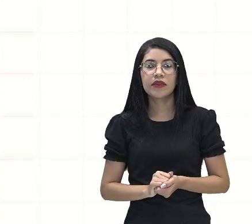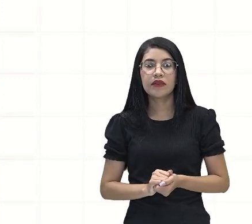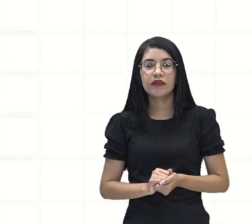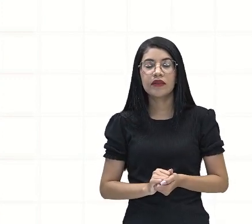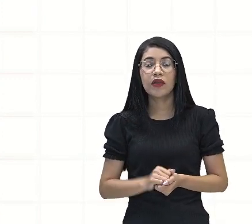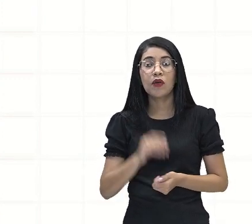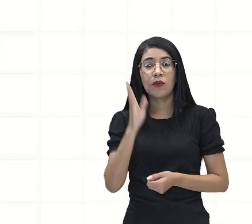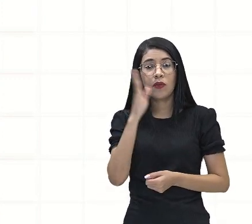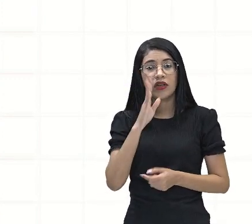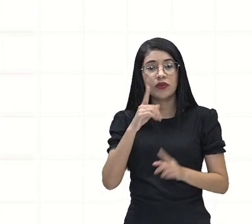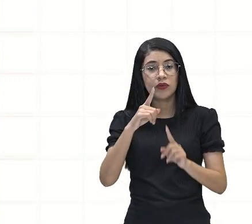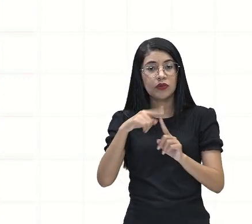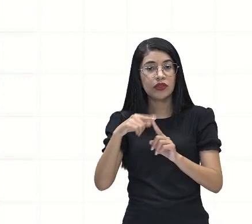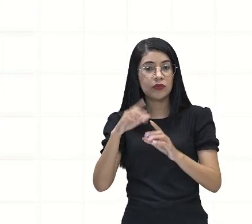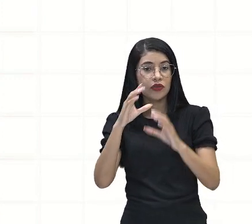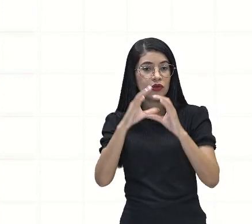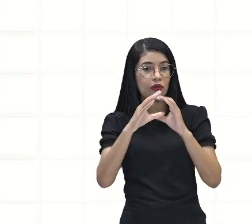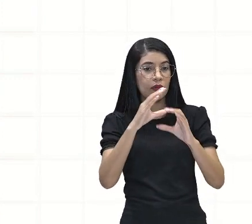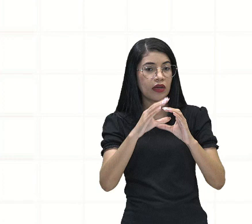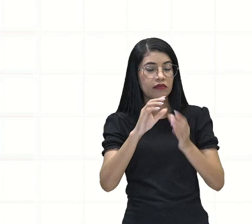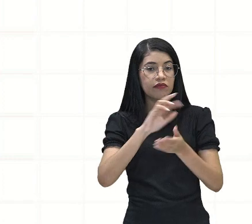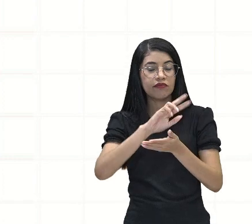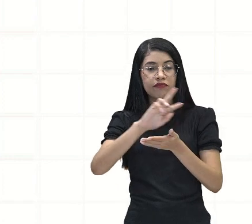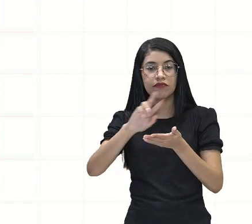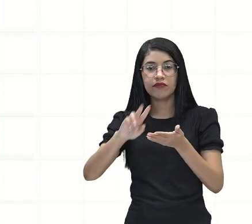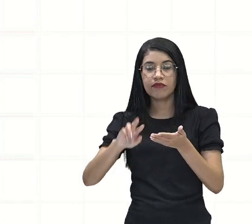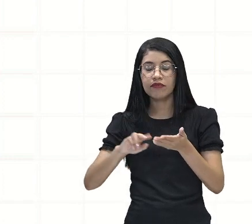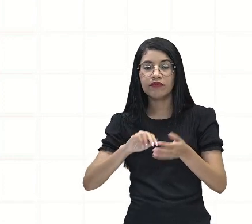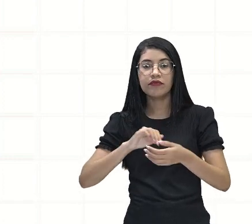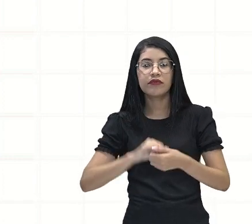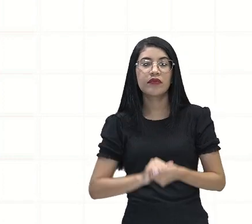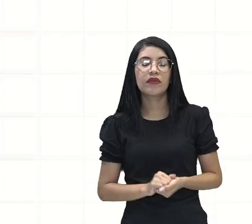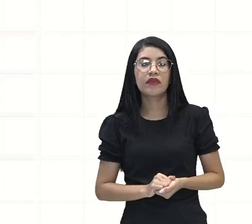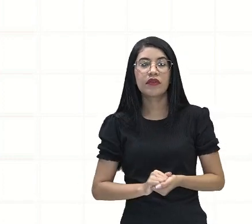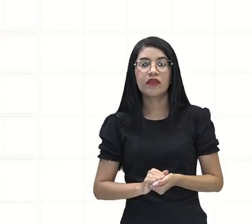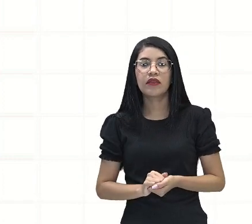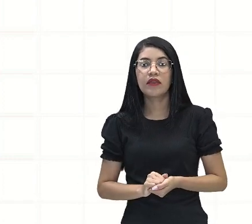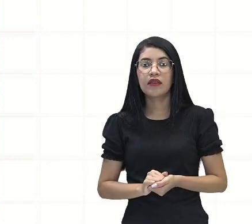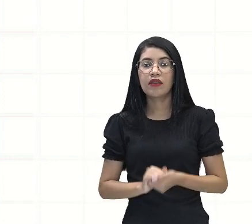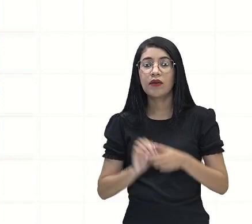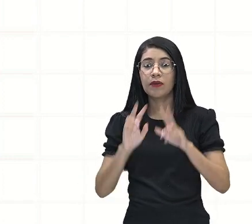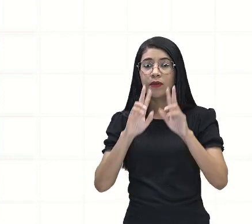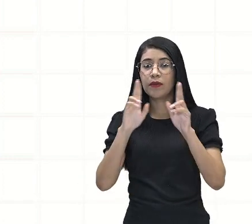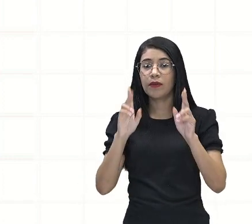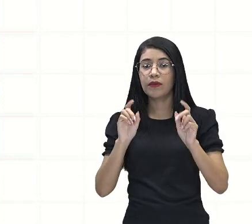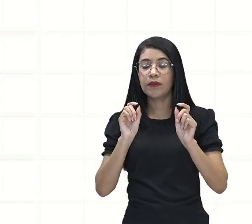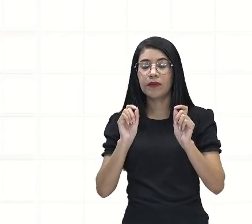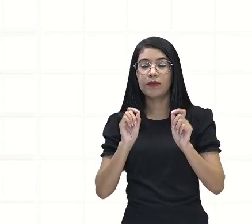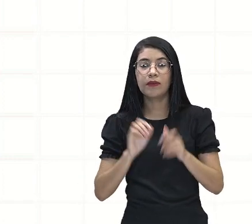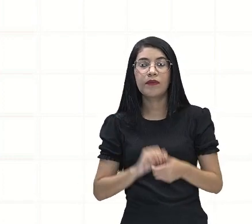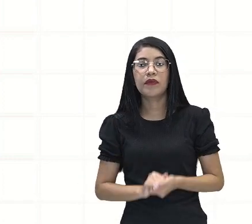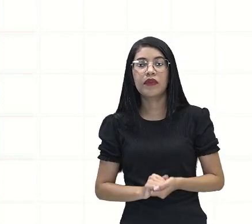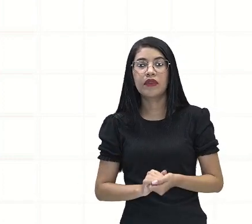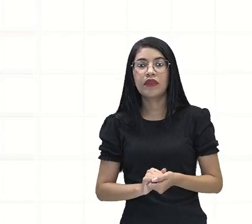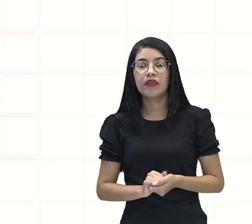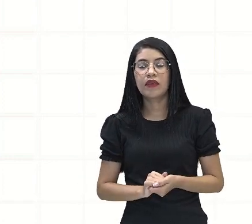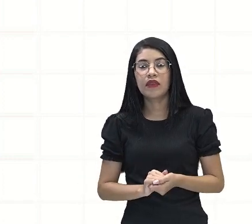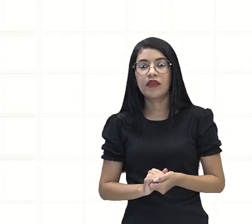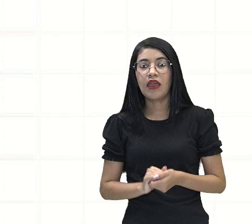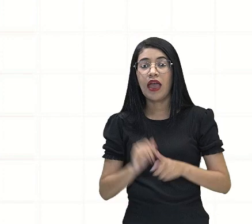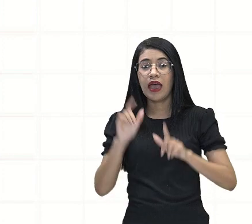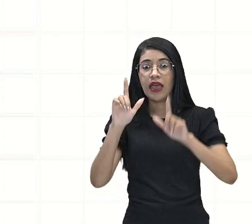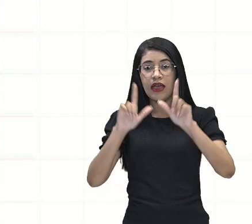Brasil meios de comunicação e aí a gente vai ver o título que é esse meio de comunicação é relacionado a TV